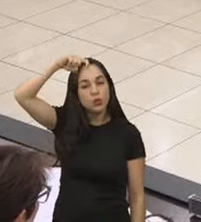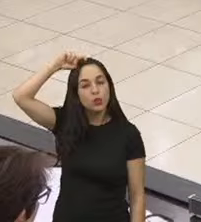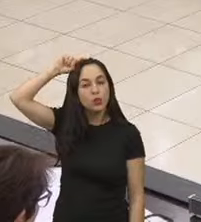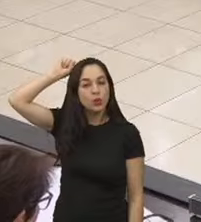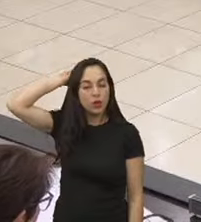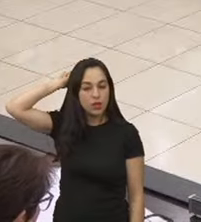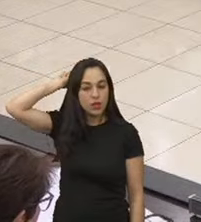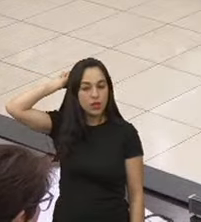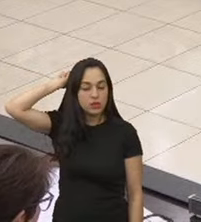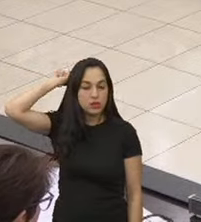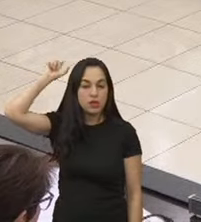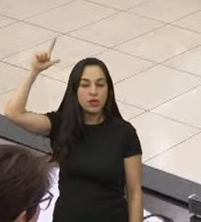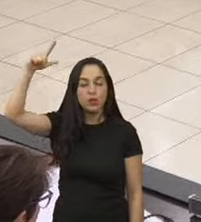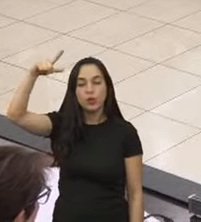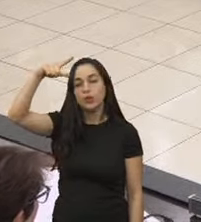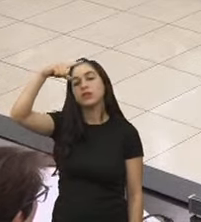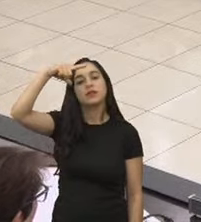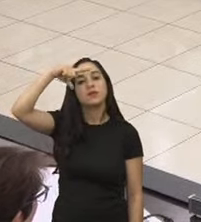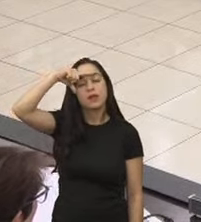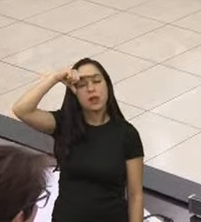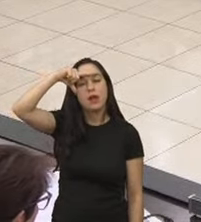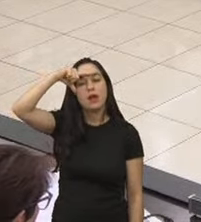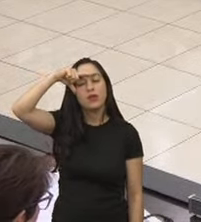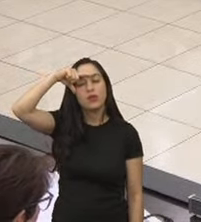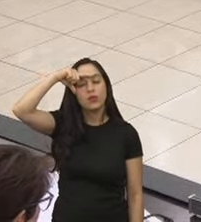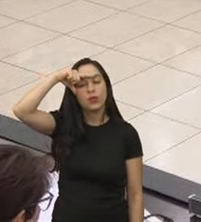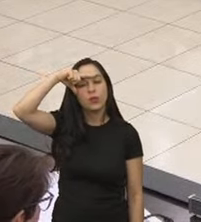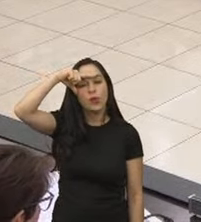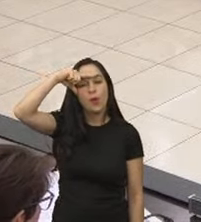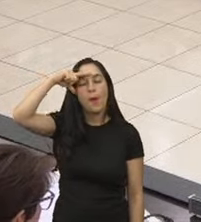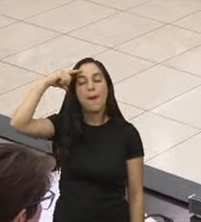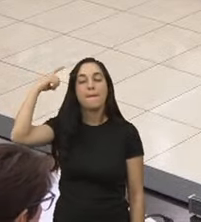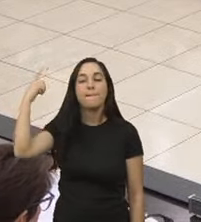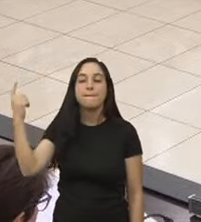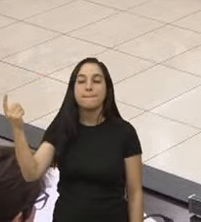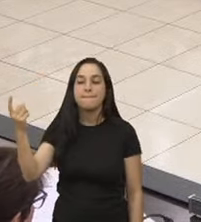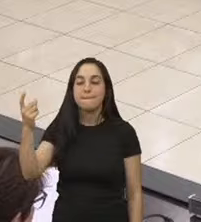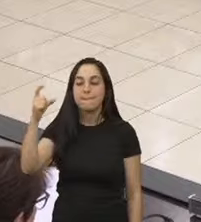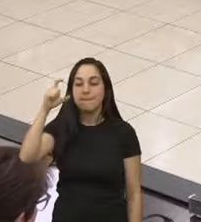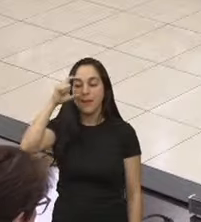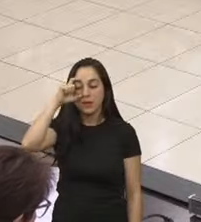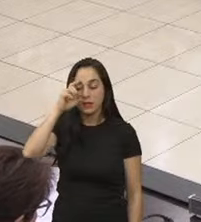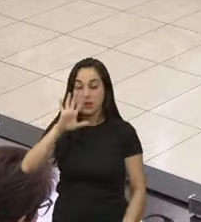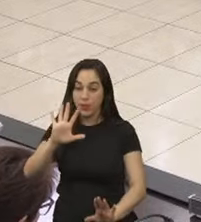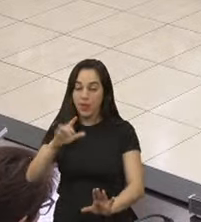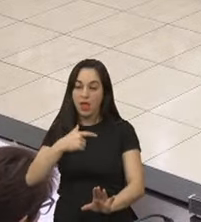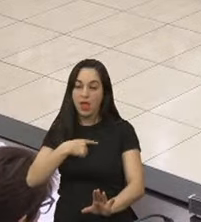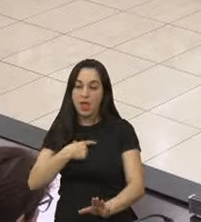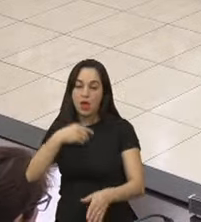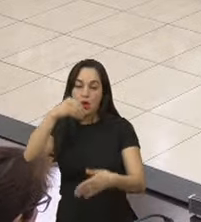Como voto o vereador Luiz Flávio Flavinho. Como voto o vereador Marcelo Dantas. Só justificando o